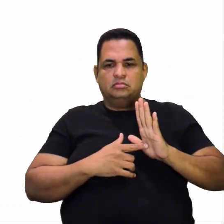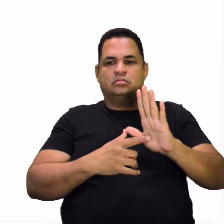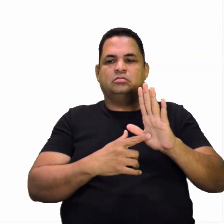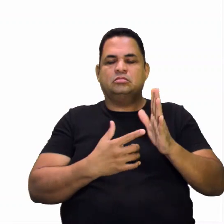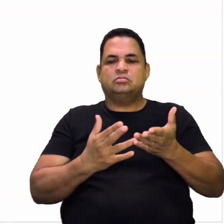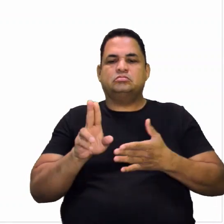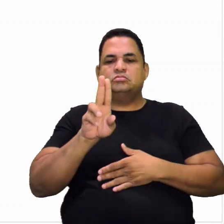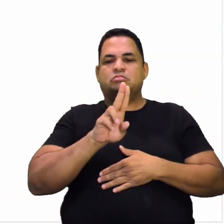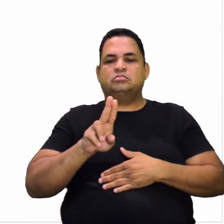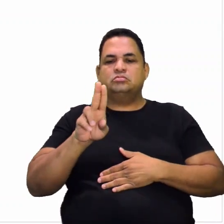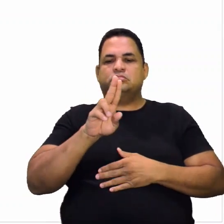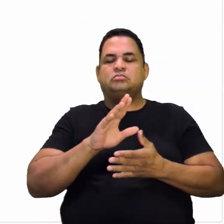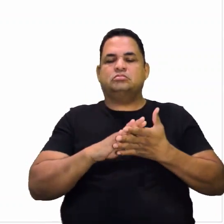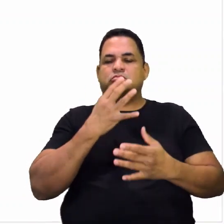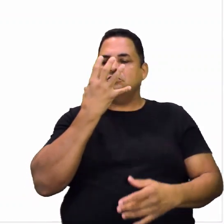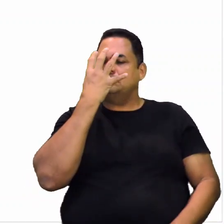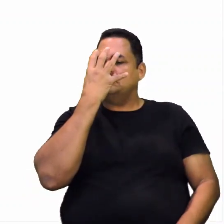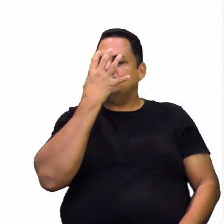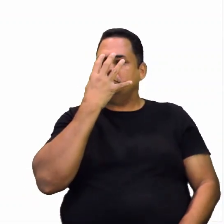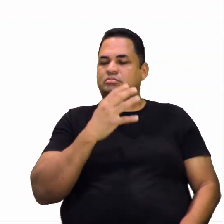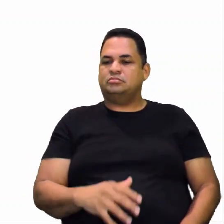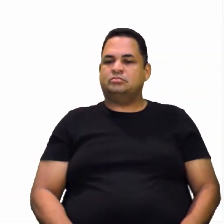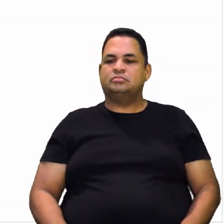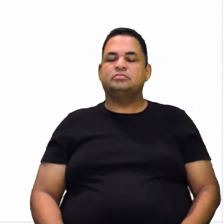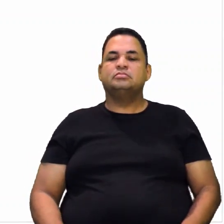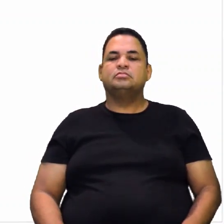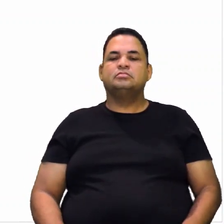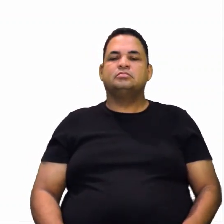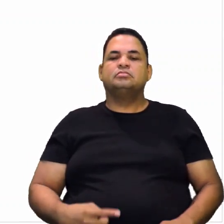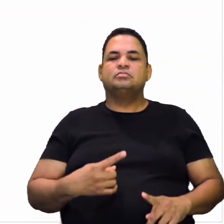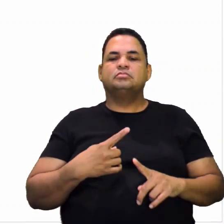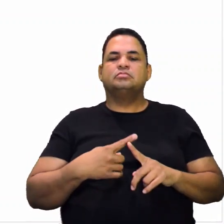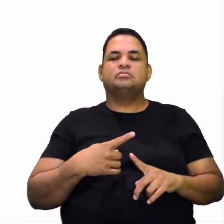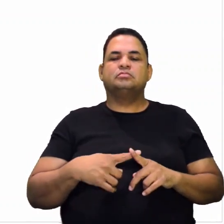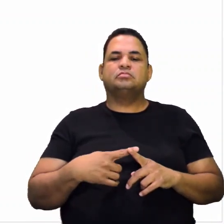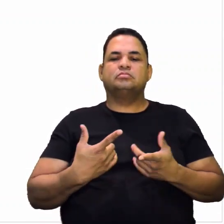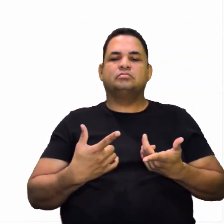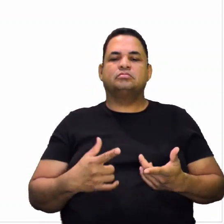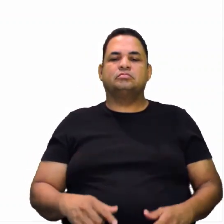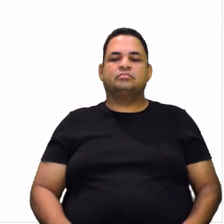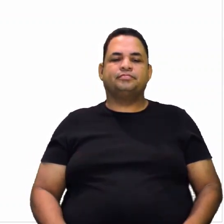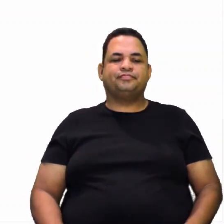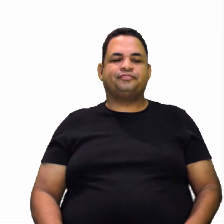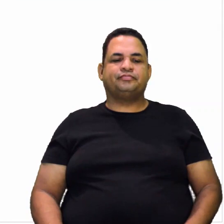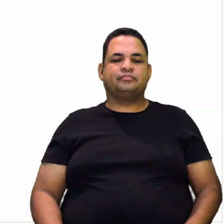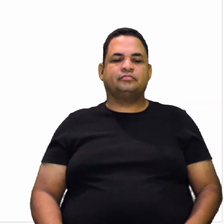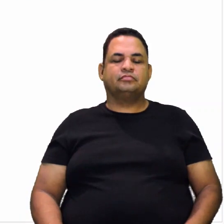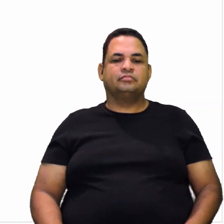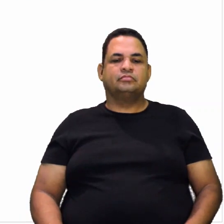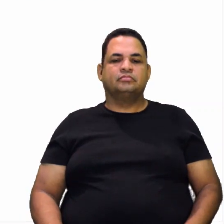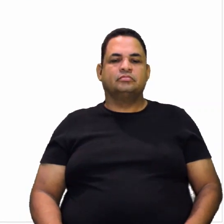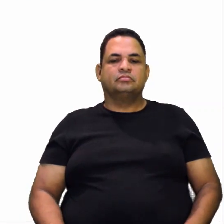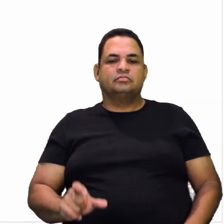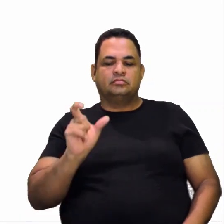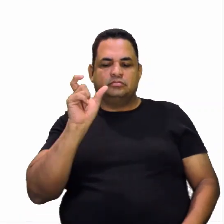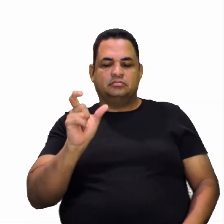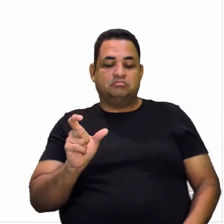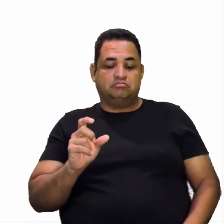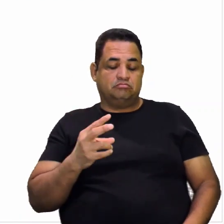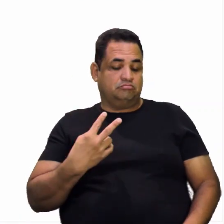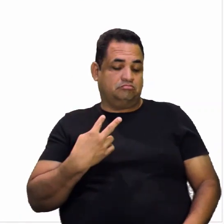suas peças usando máscaras. Por quê, professor? Bom, para que o autor não fosse